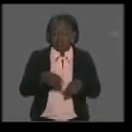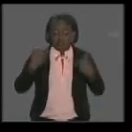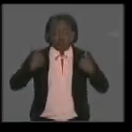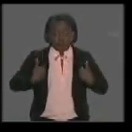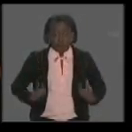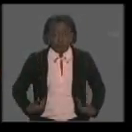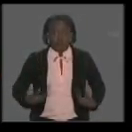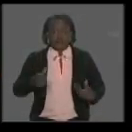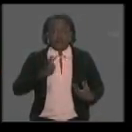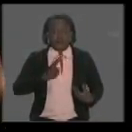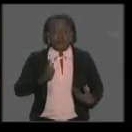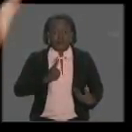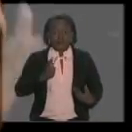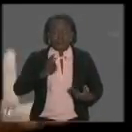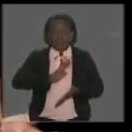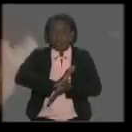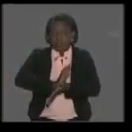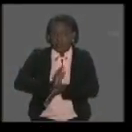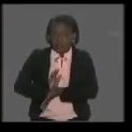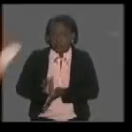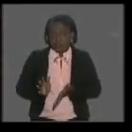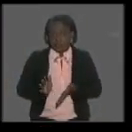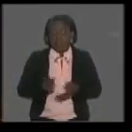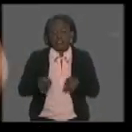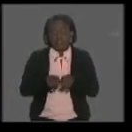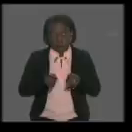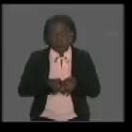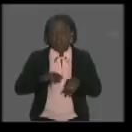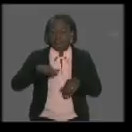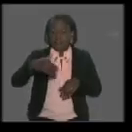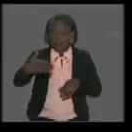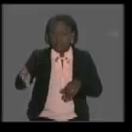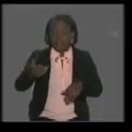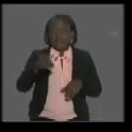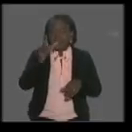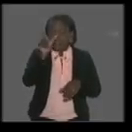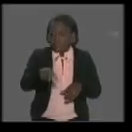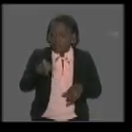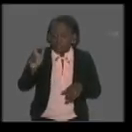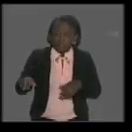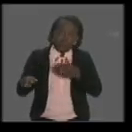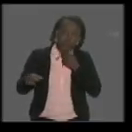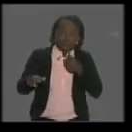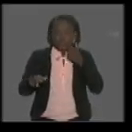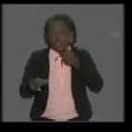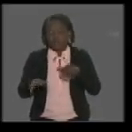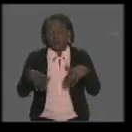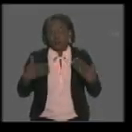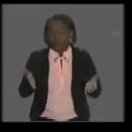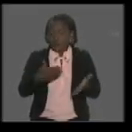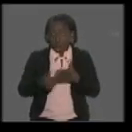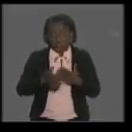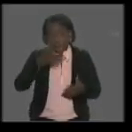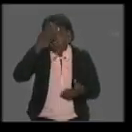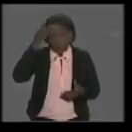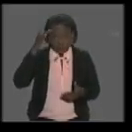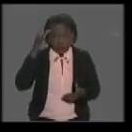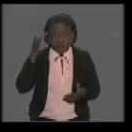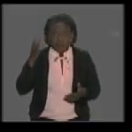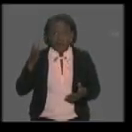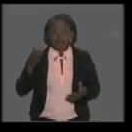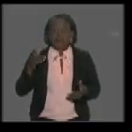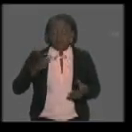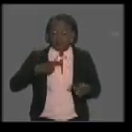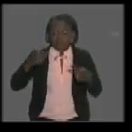também enfrenta racismo, isso também perpassa por uma questão de gênero. A constituição de gênero para toda pessoa,